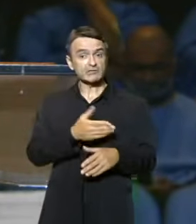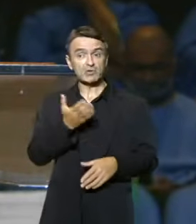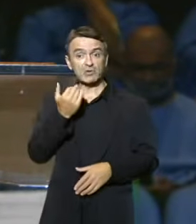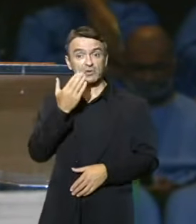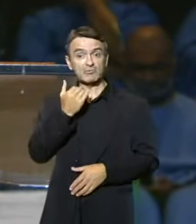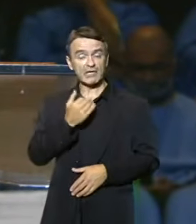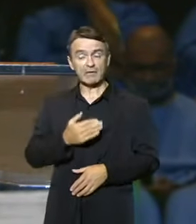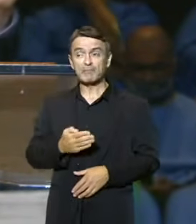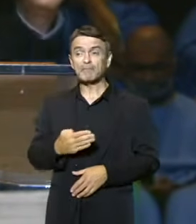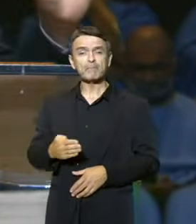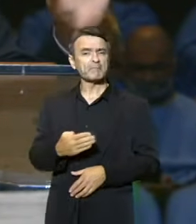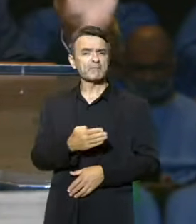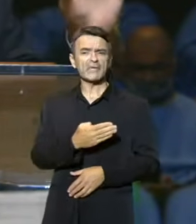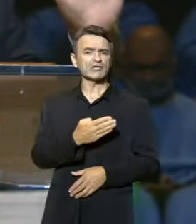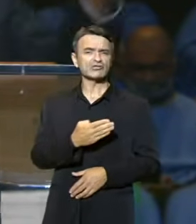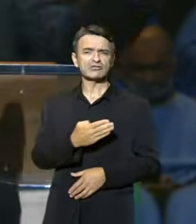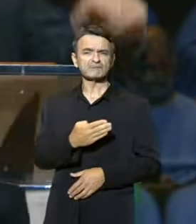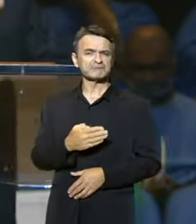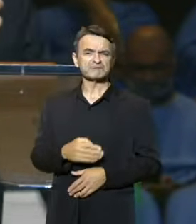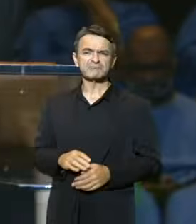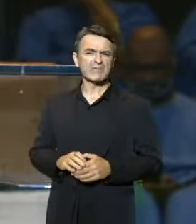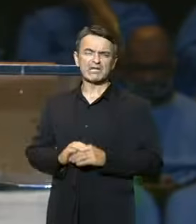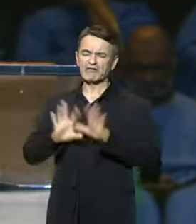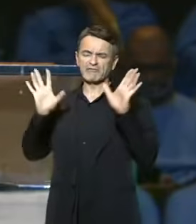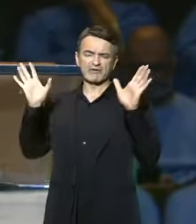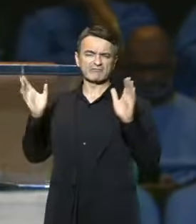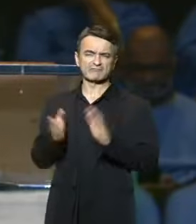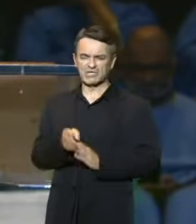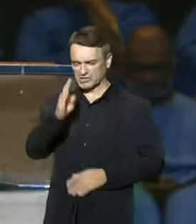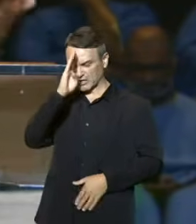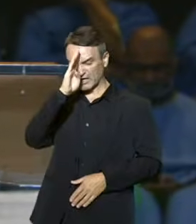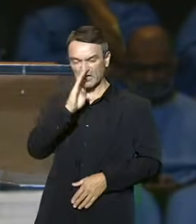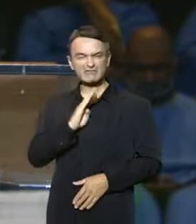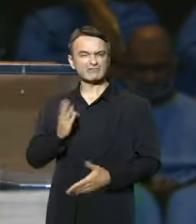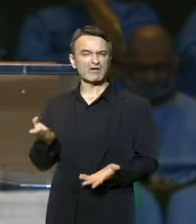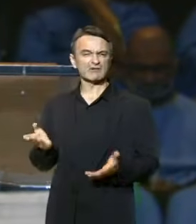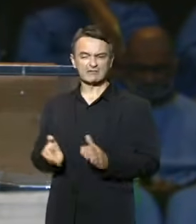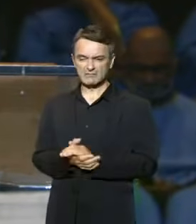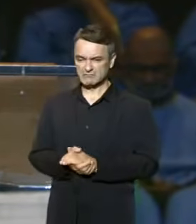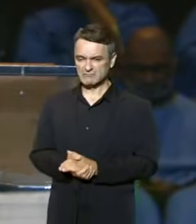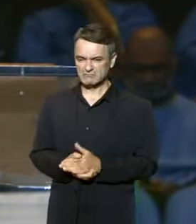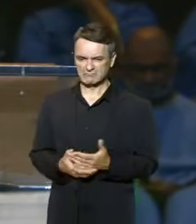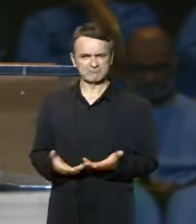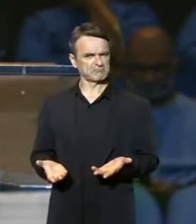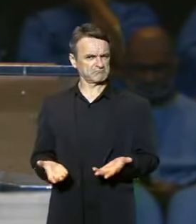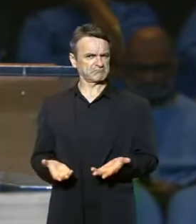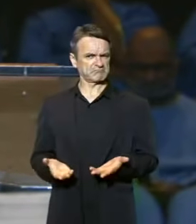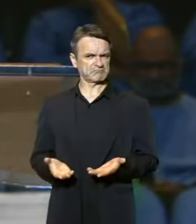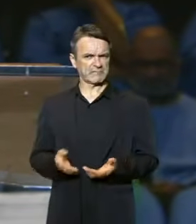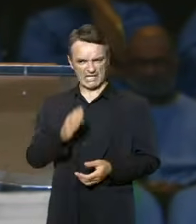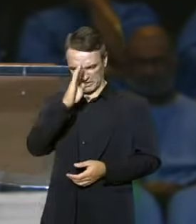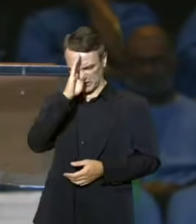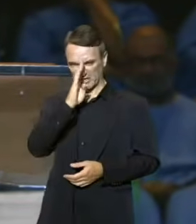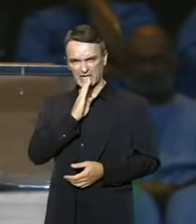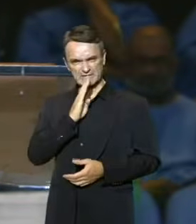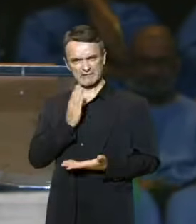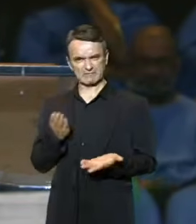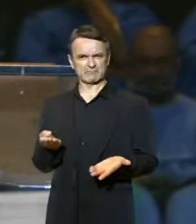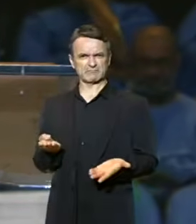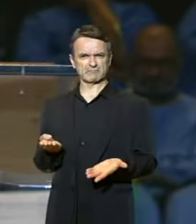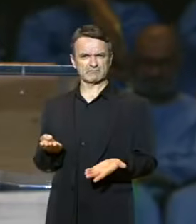queríamos. E olha a expressão, era de graça. Quem disse que era de graça? A